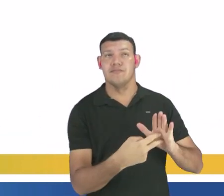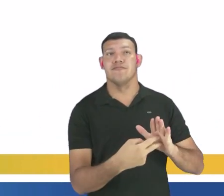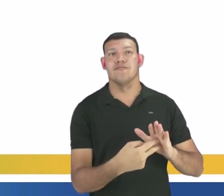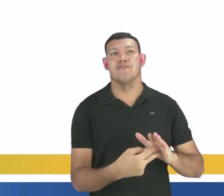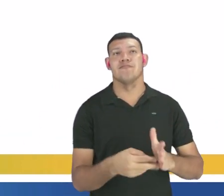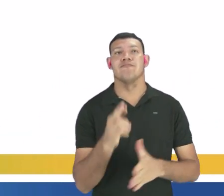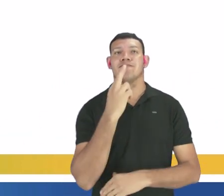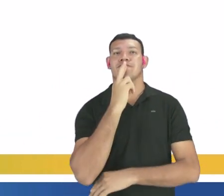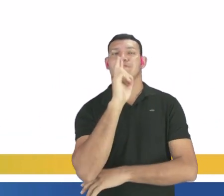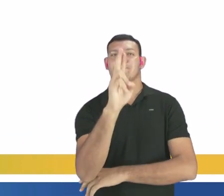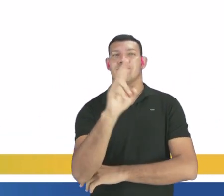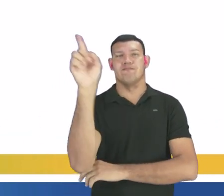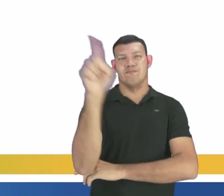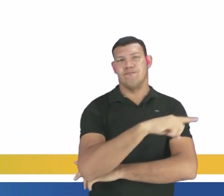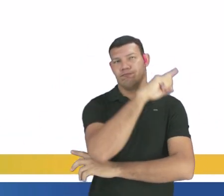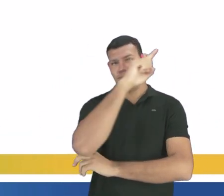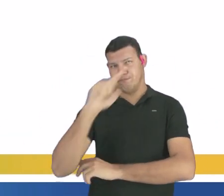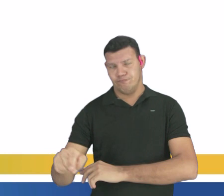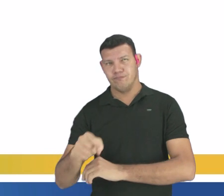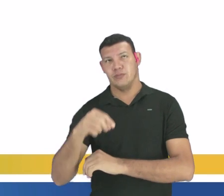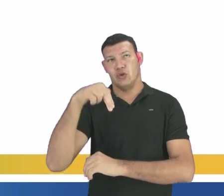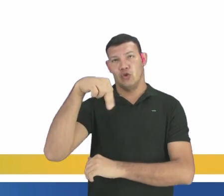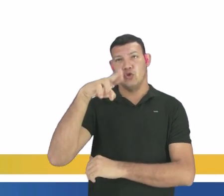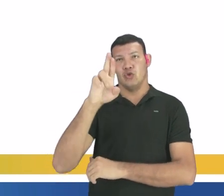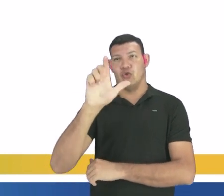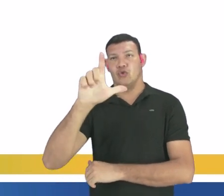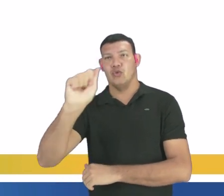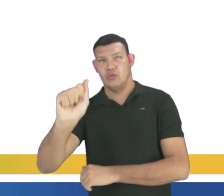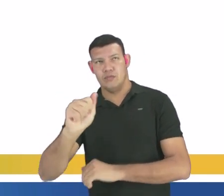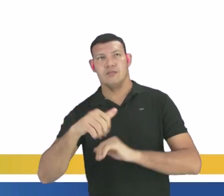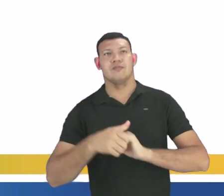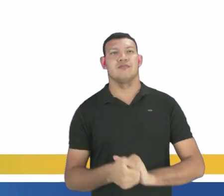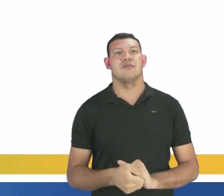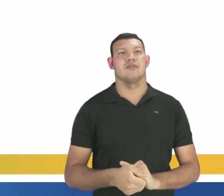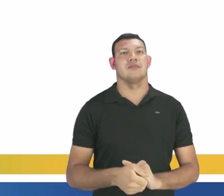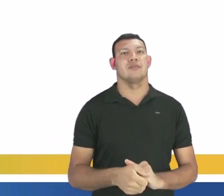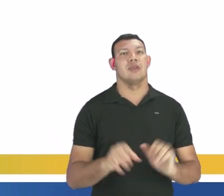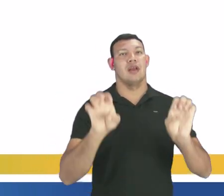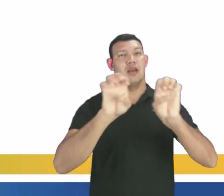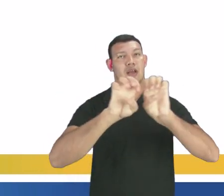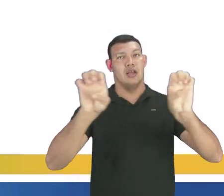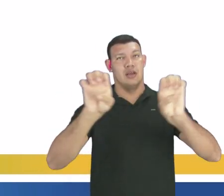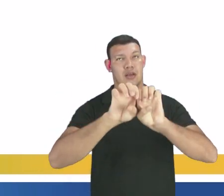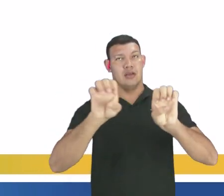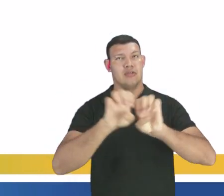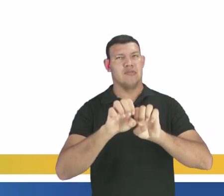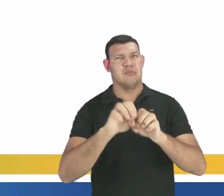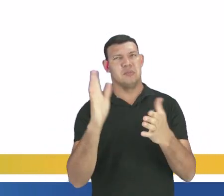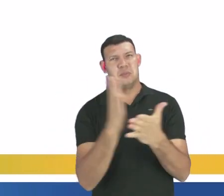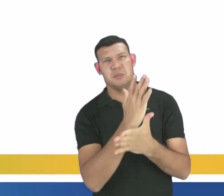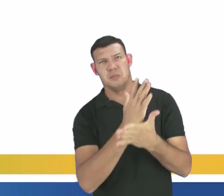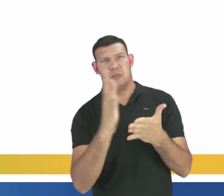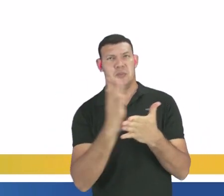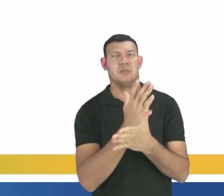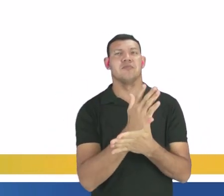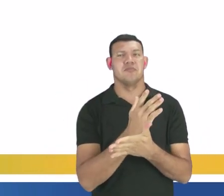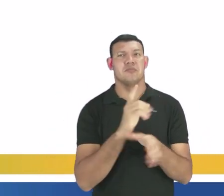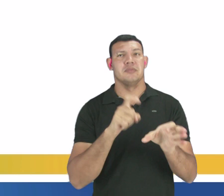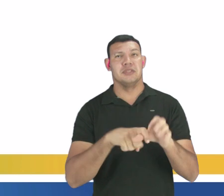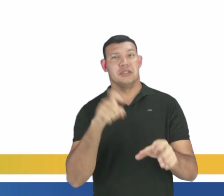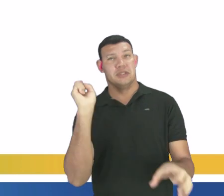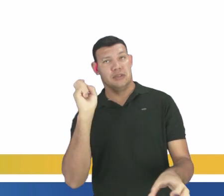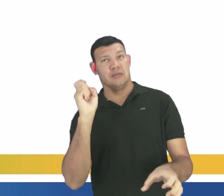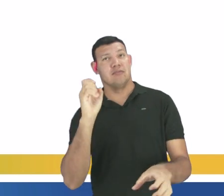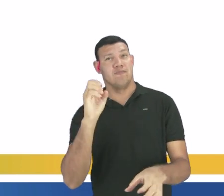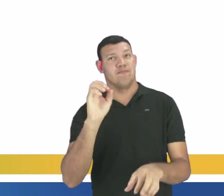nula. Então nós temos aí que toda equação algébrica cujo termo independente é 0, ela